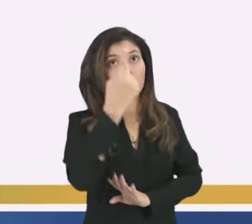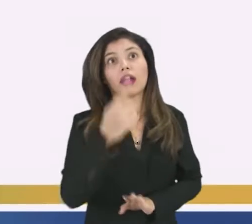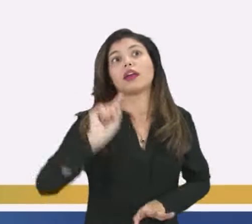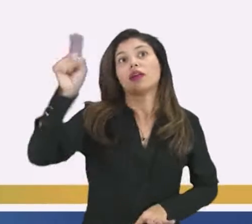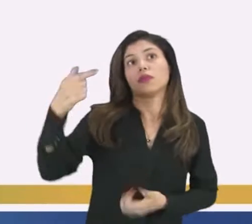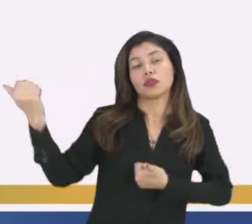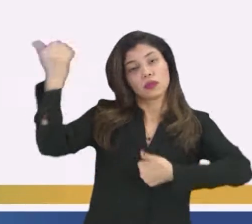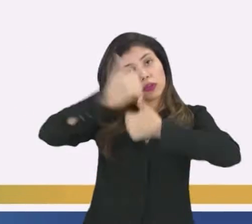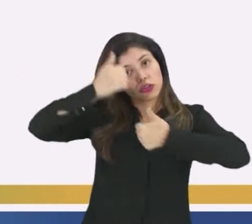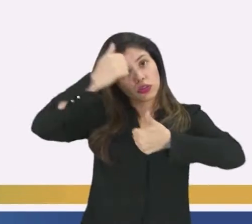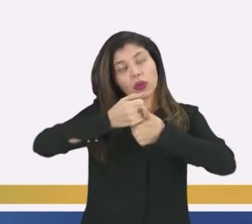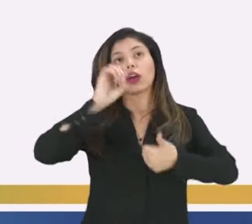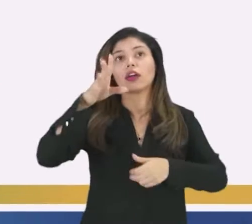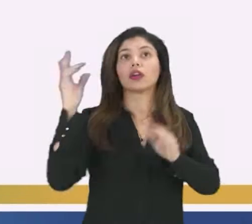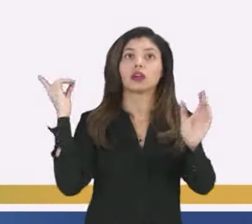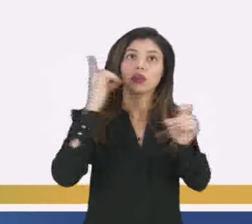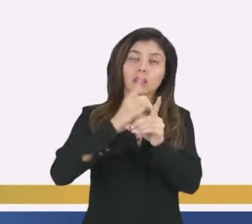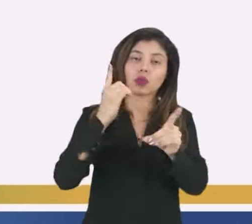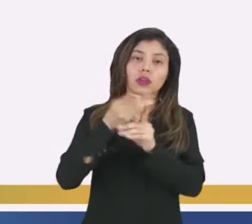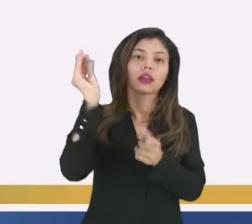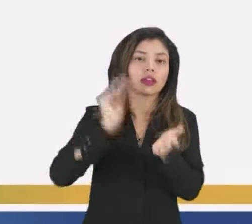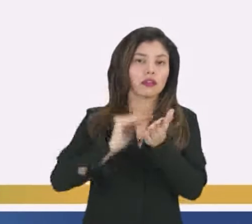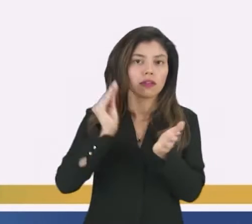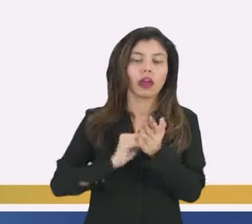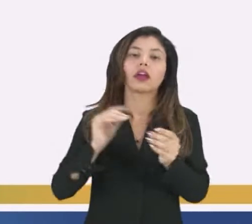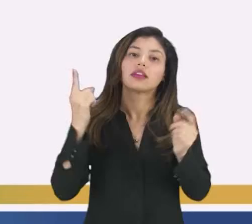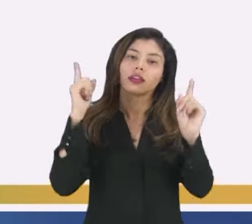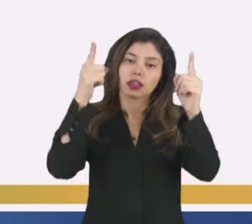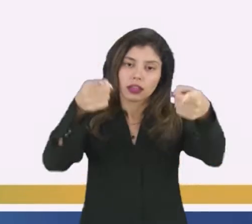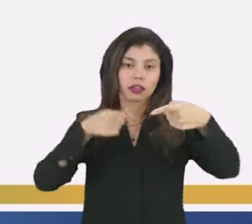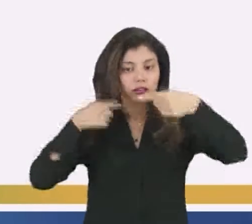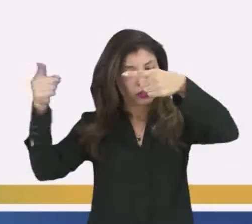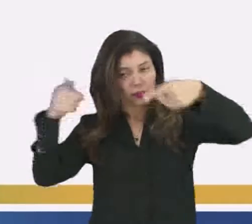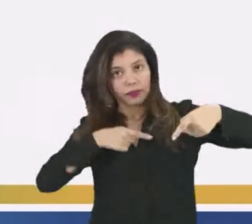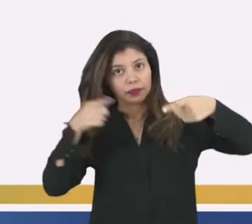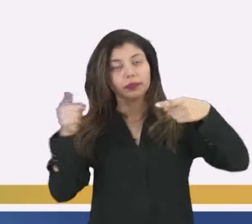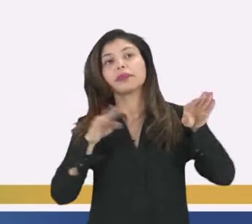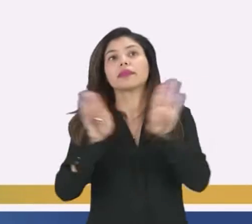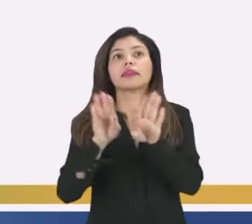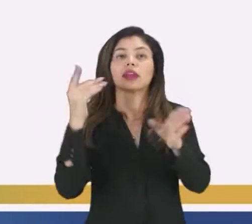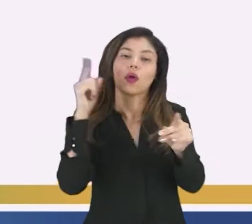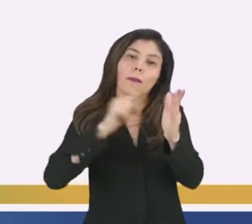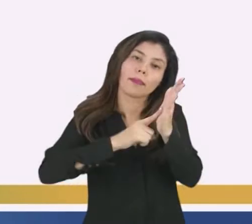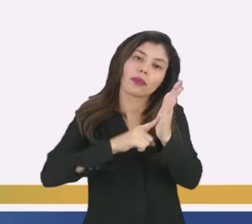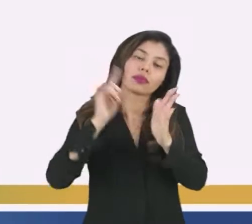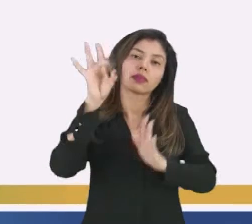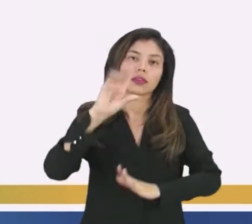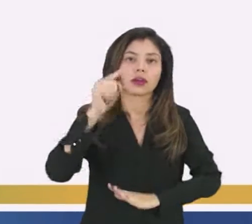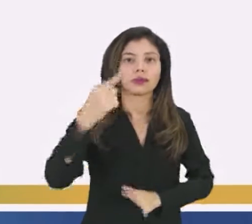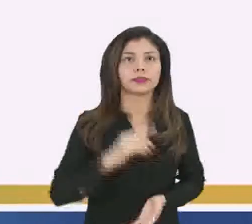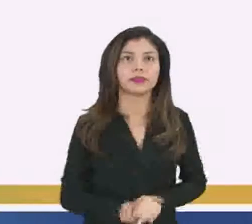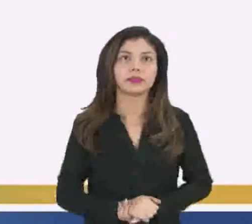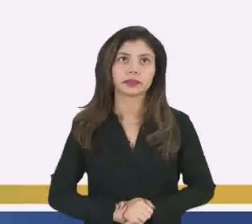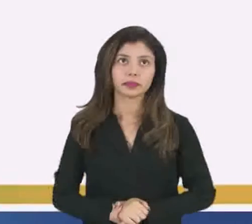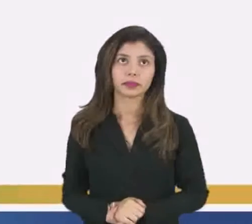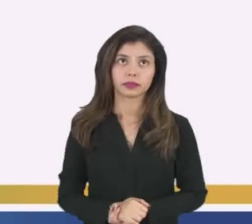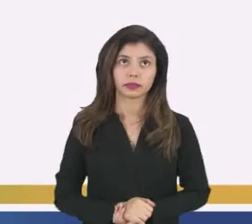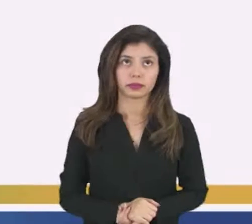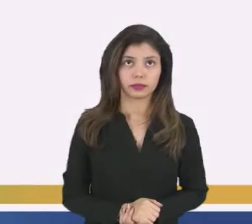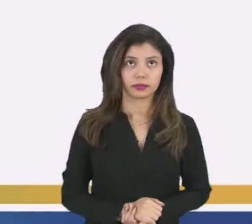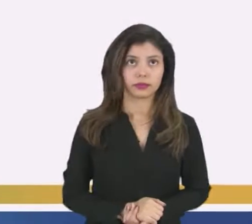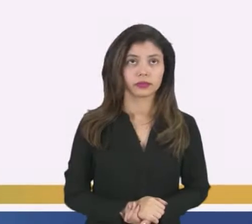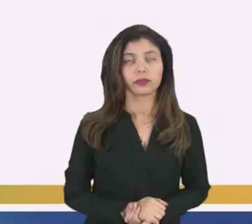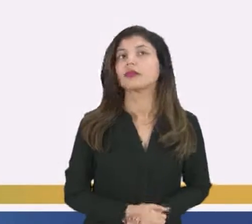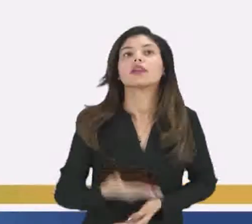joga e encontro as coordenadas que fazem parte dessa reta, calculo a distância desse ponto a essa daqui.